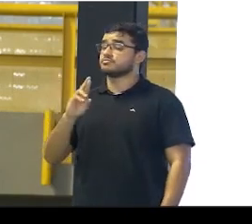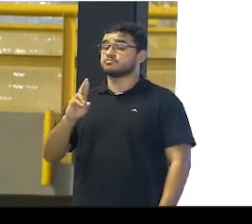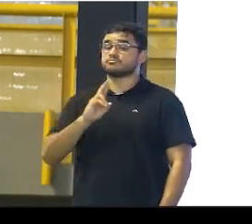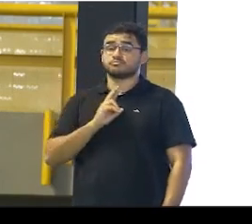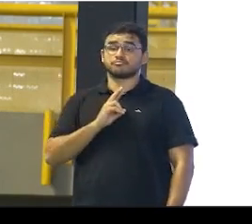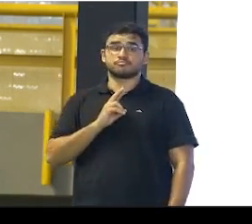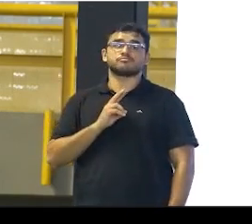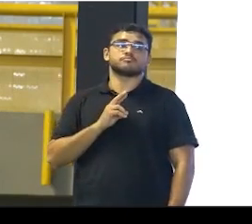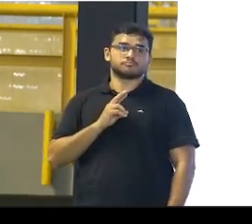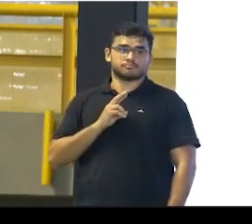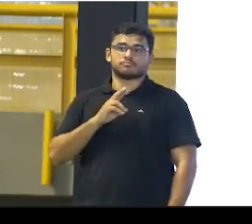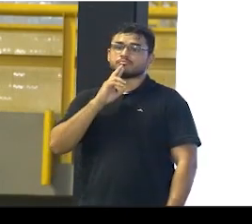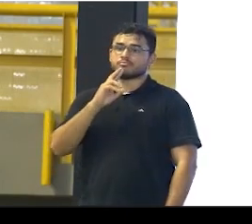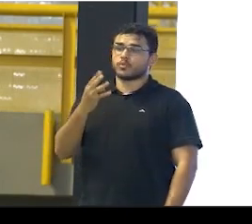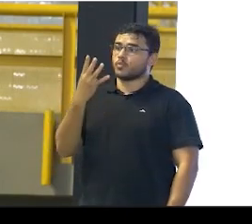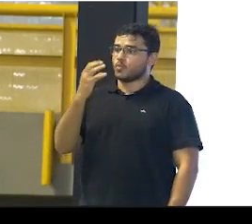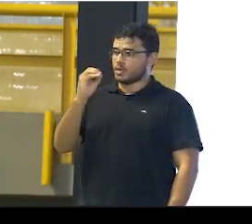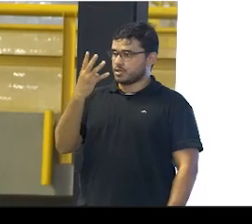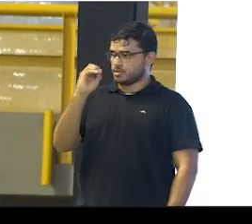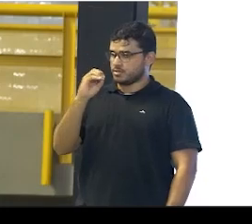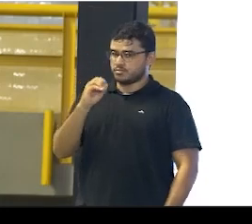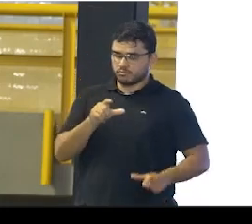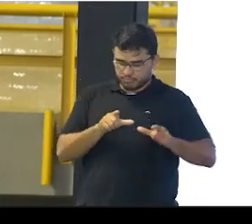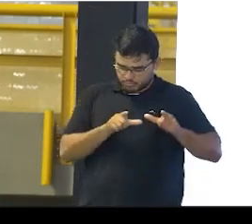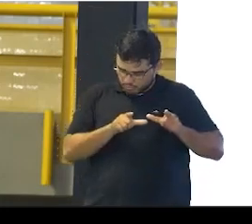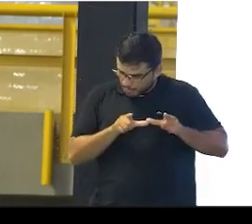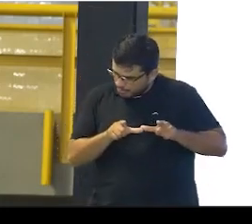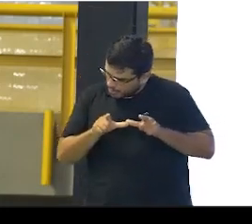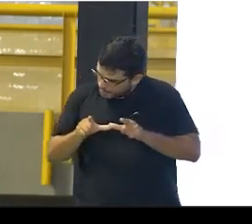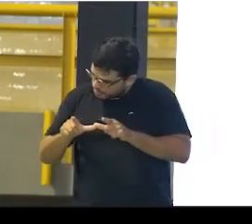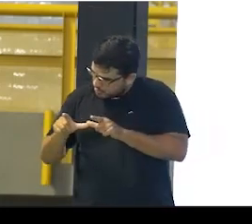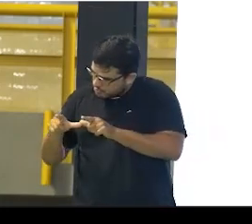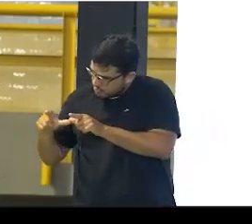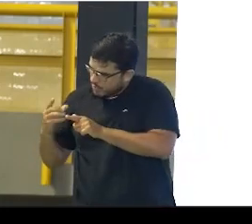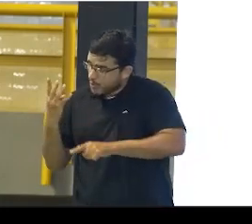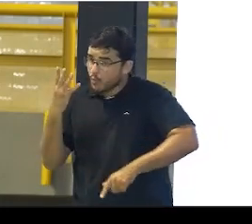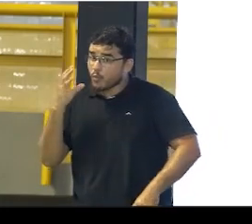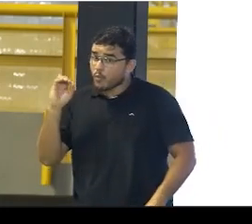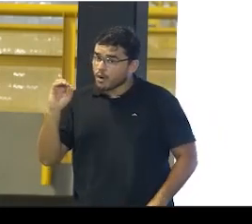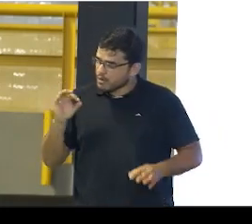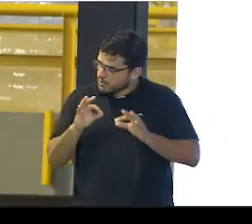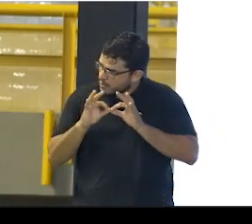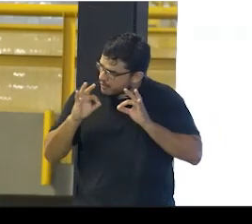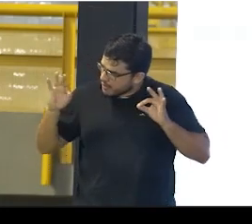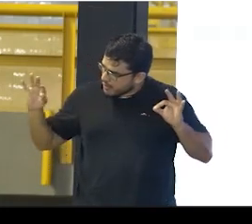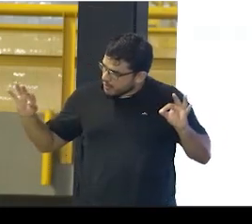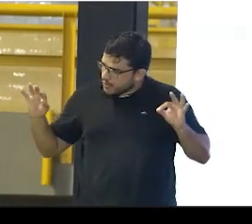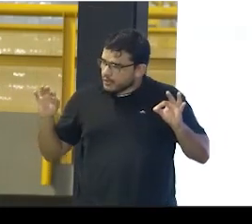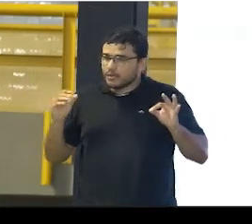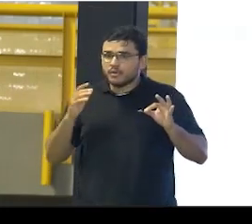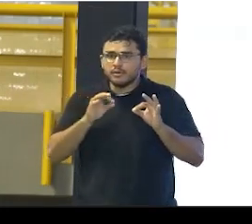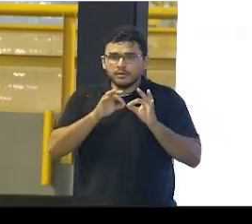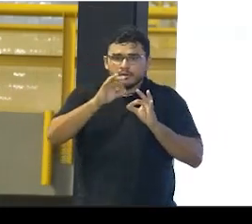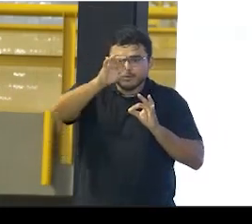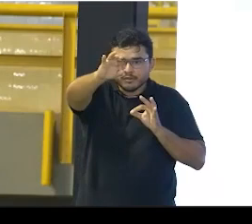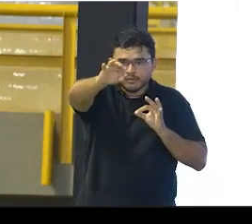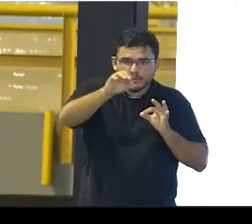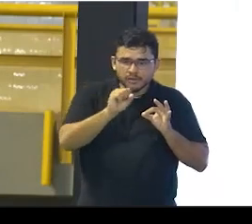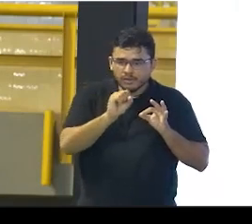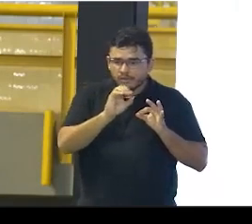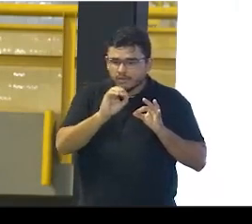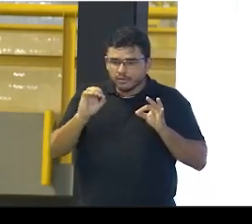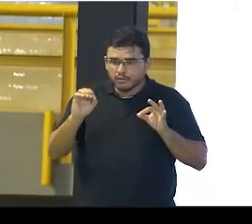retângulo, vai ser base vezes altura. Só que uma das bases é um cateto. E a outra base